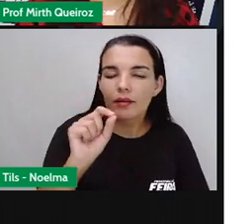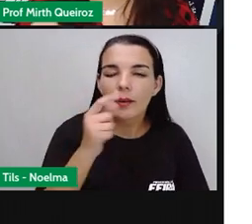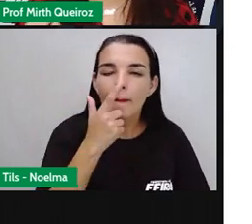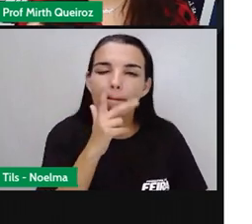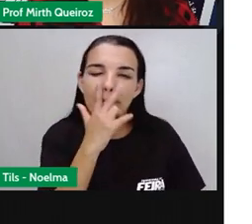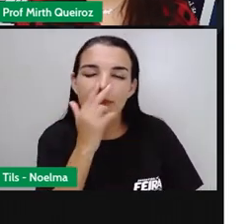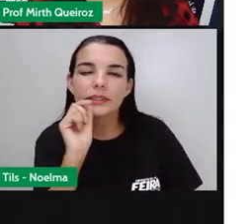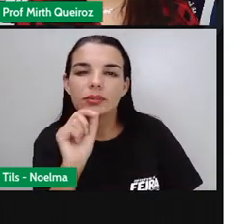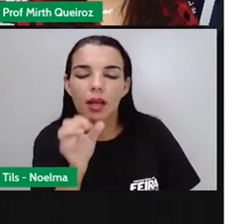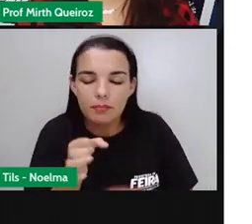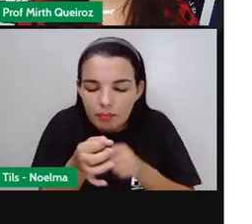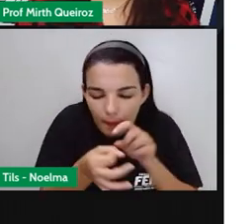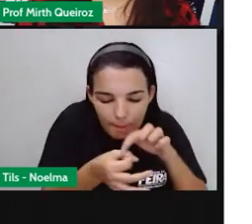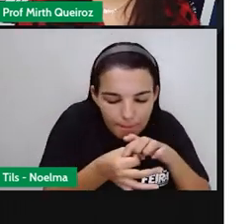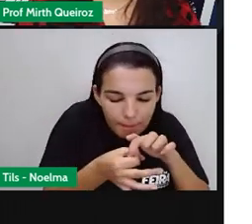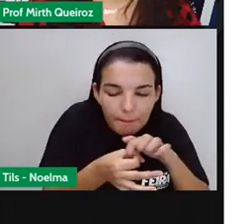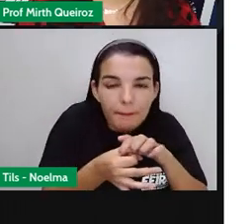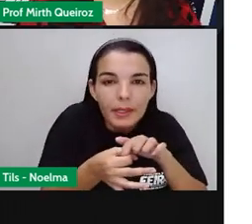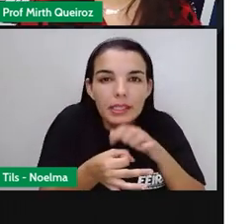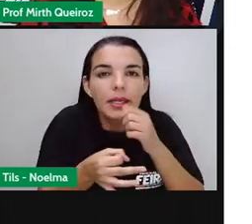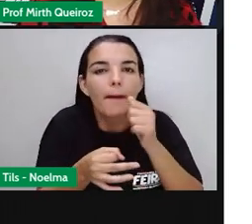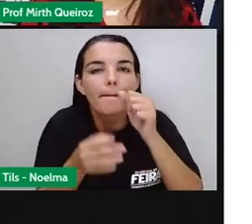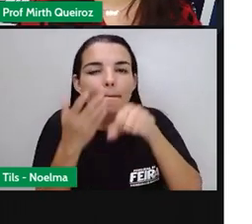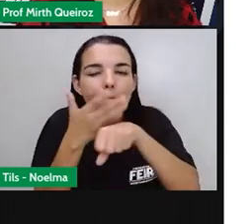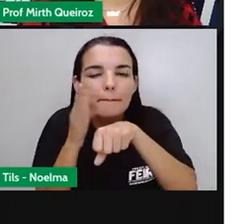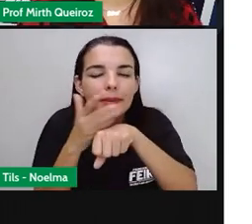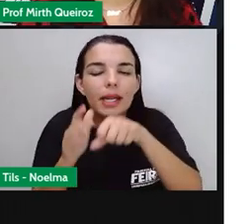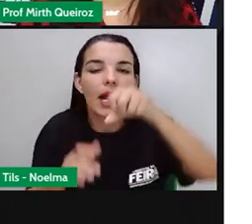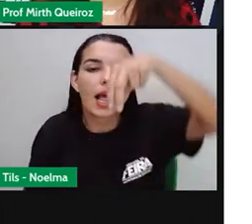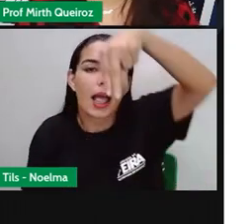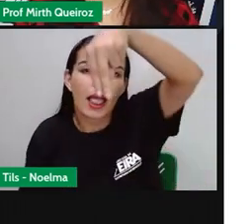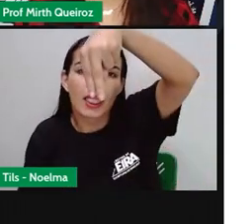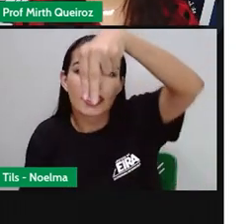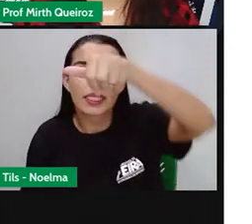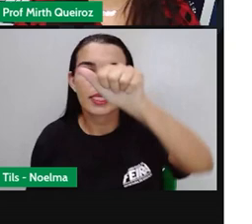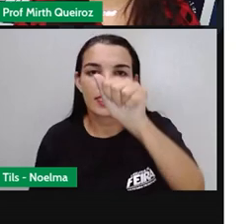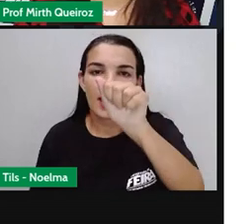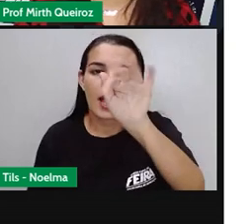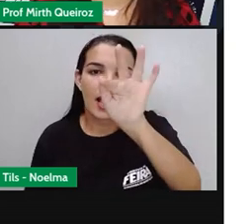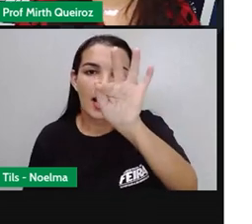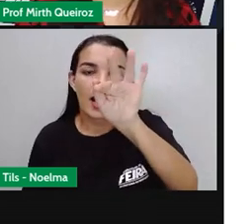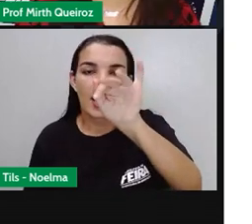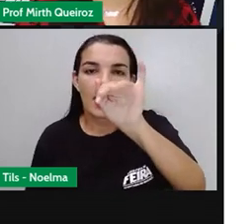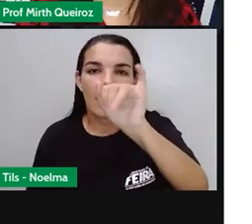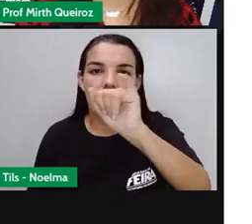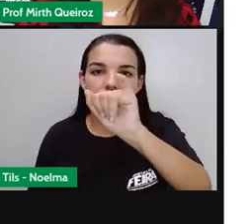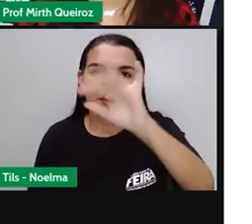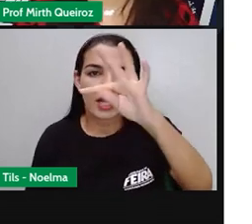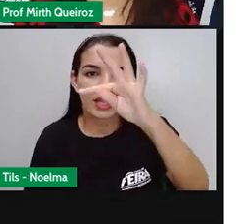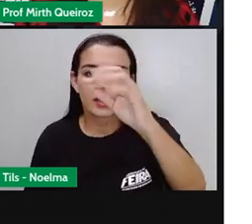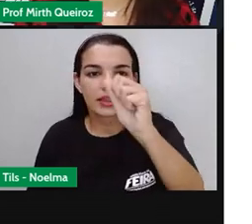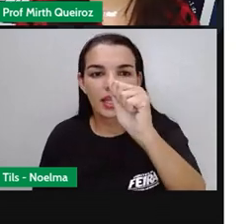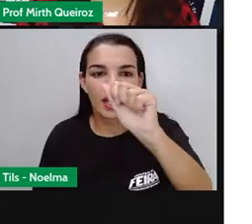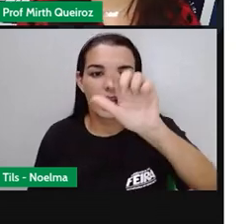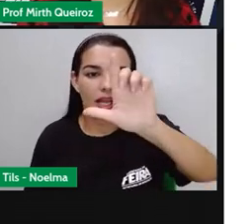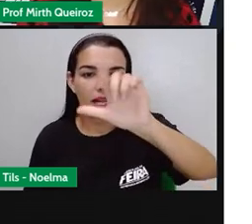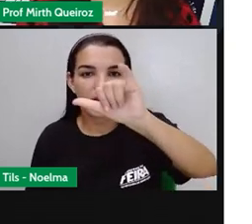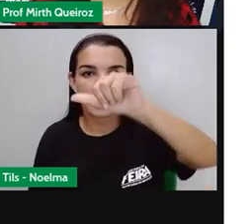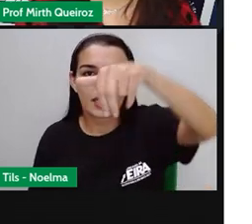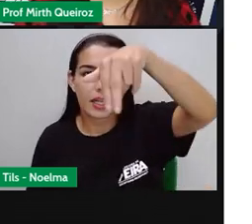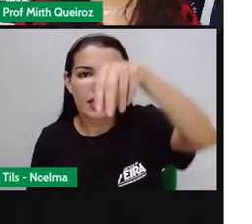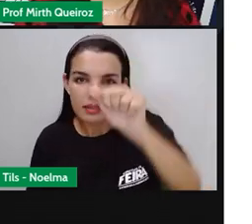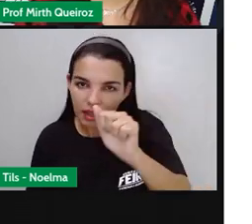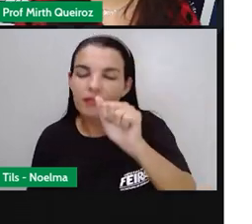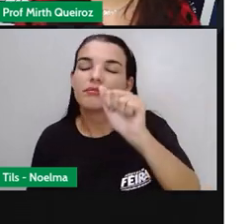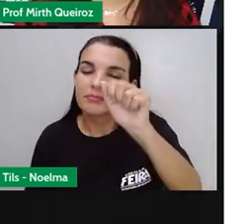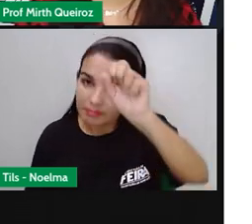guarda-roupa ou em locais onde tem uma grande quantidade de baratas, né, para evitar essas baratas.